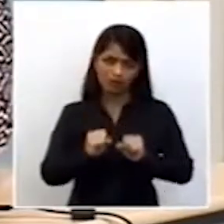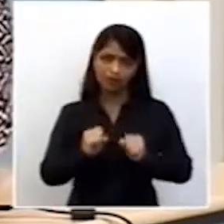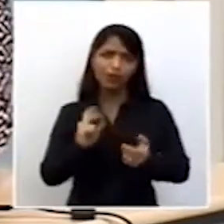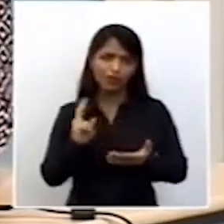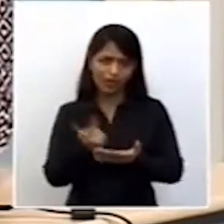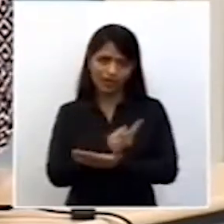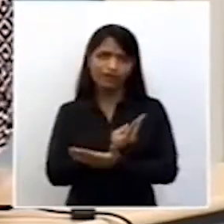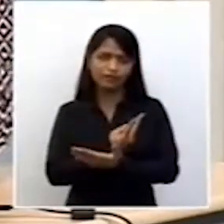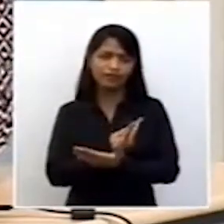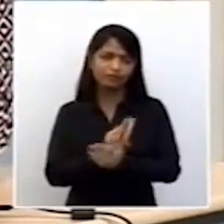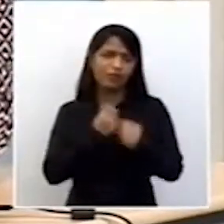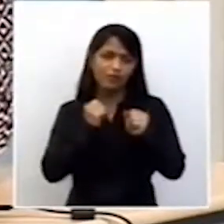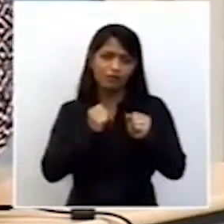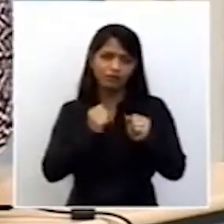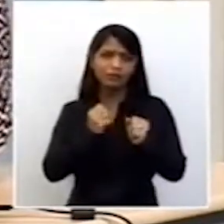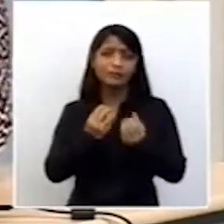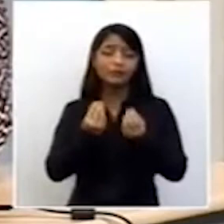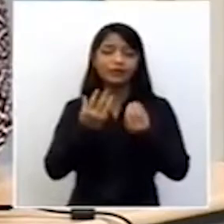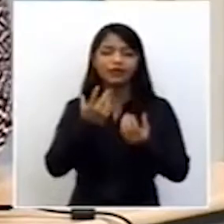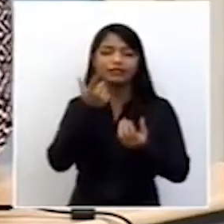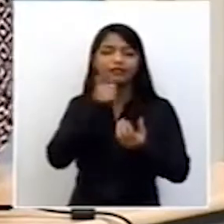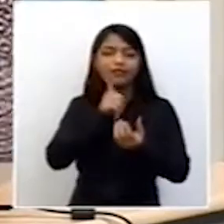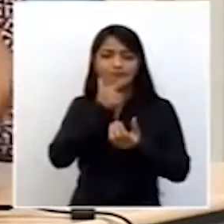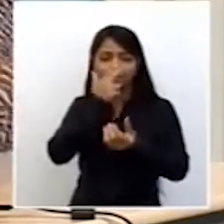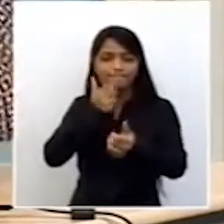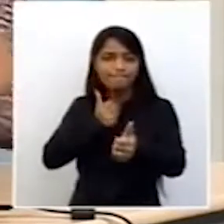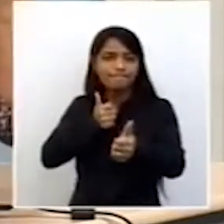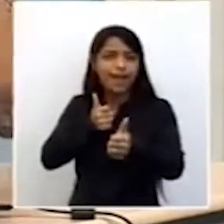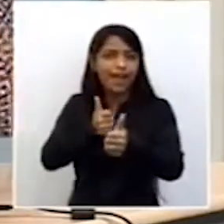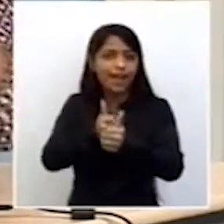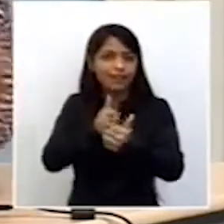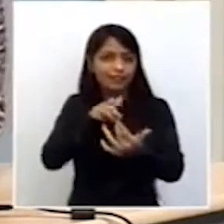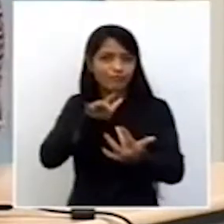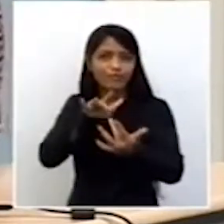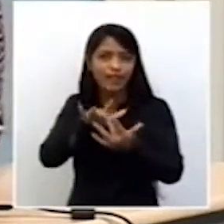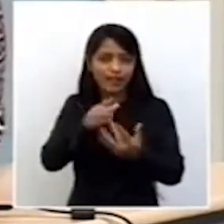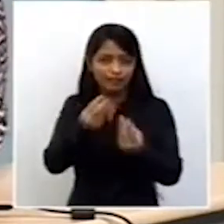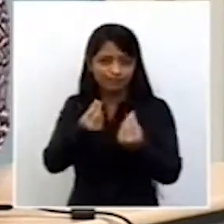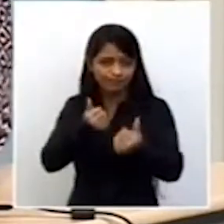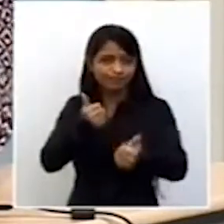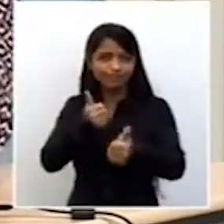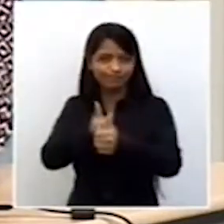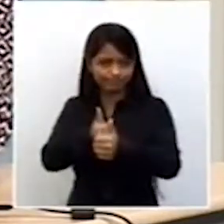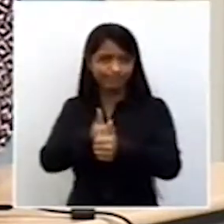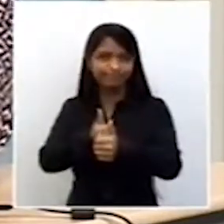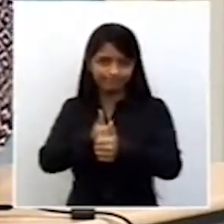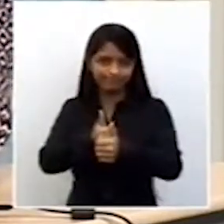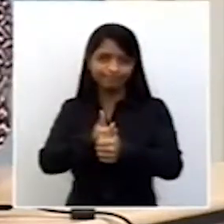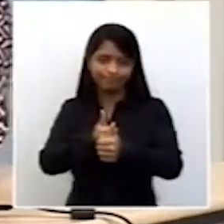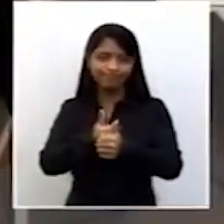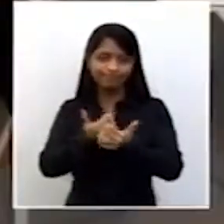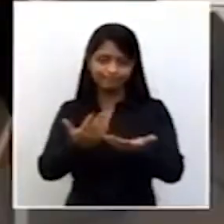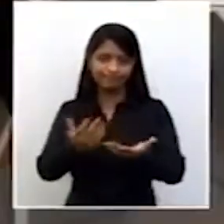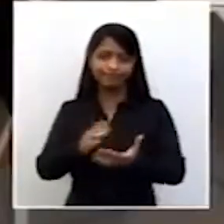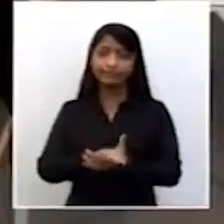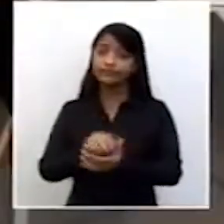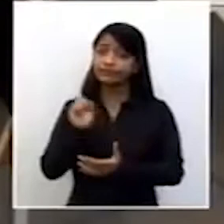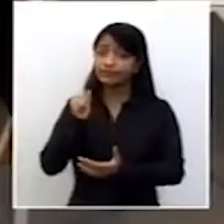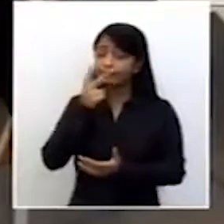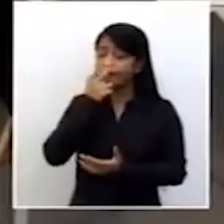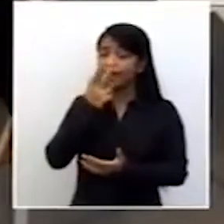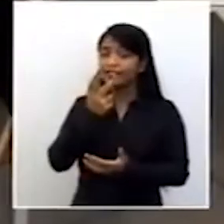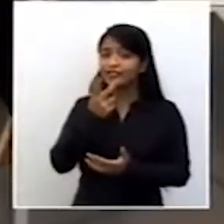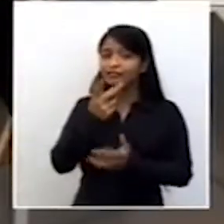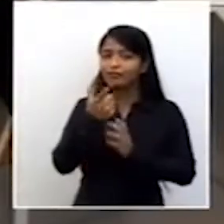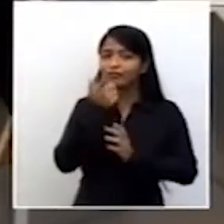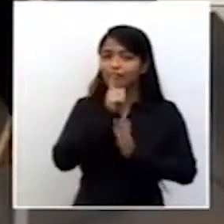de eu me aproximar de vocês. A gente cria uma identidade se eu colocar essa e um questão. certo vínculo, né,